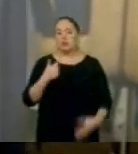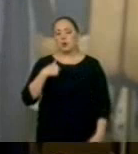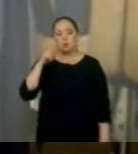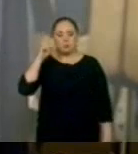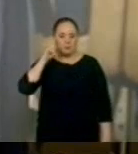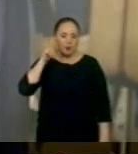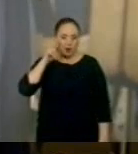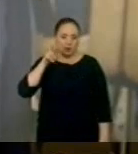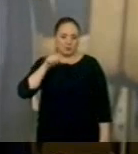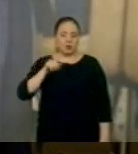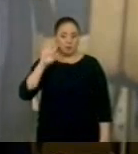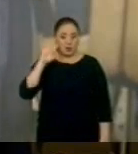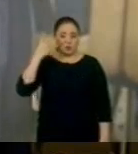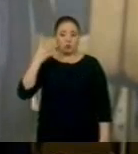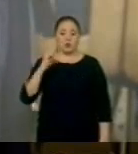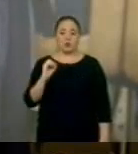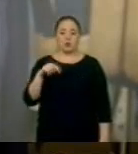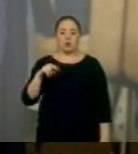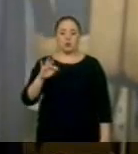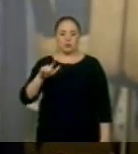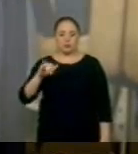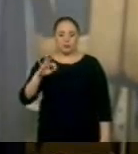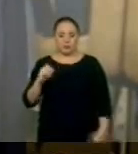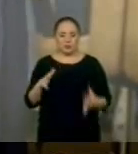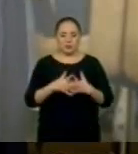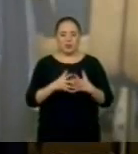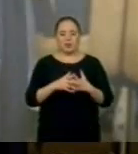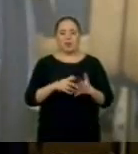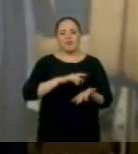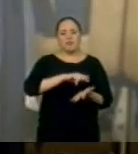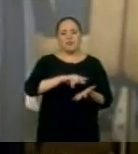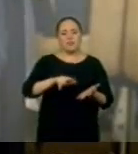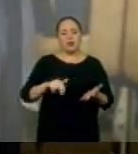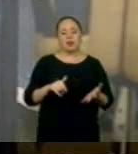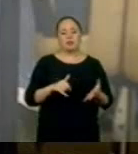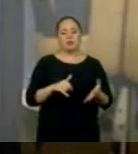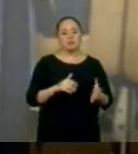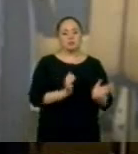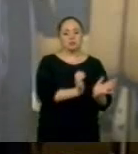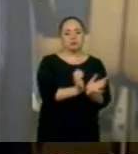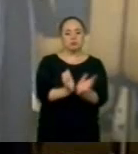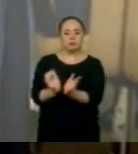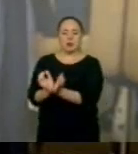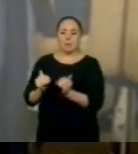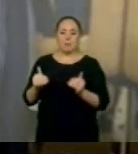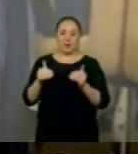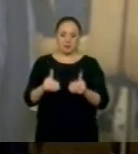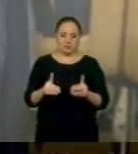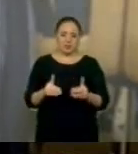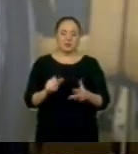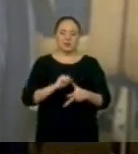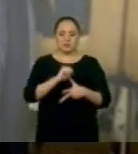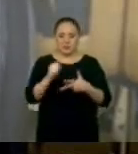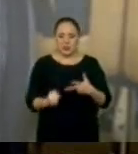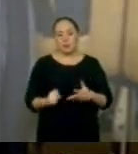para resolver esse conflito, da participação de vários e vários órgãos, não só do Parlamento,